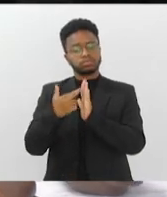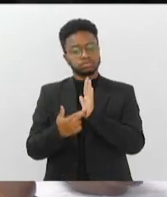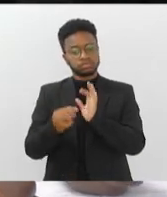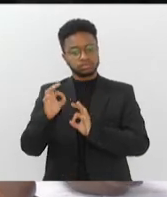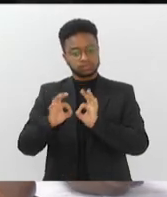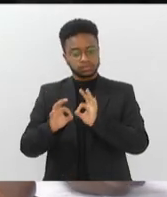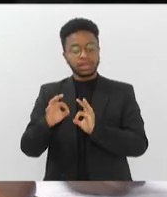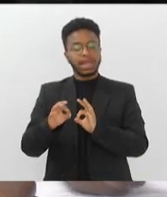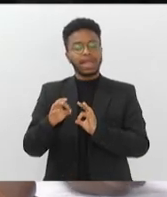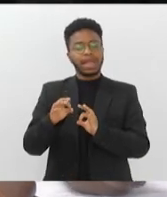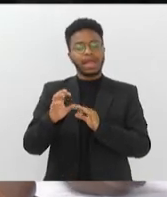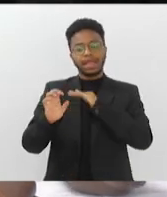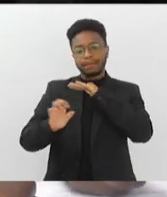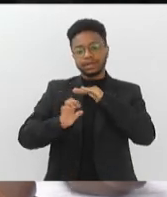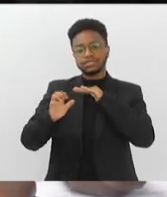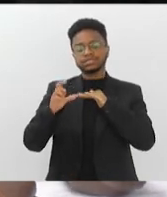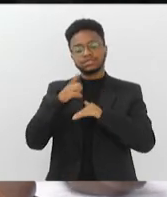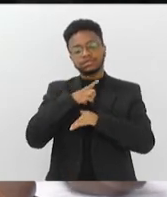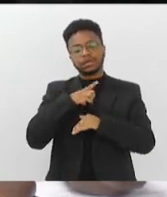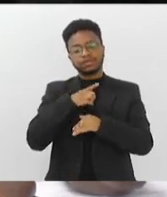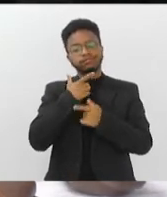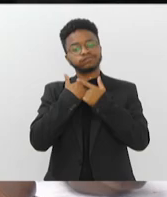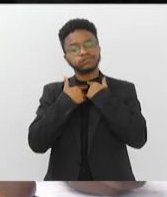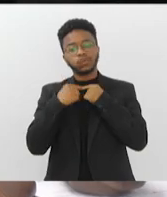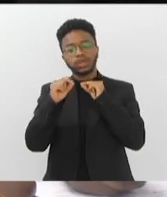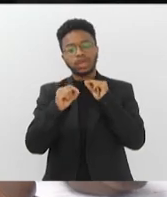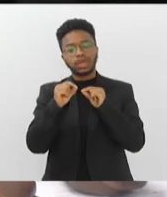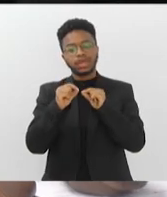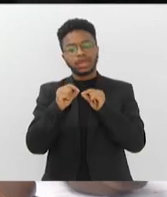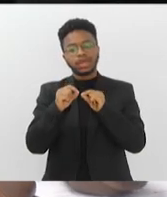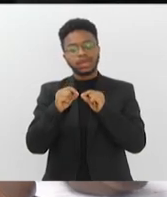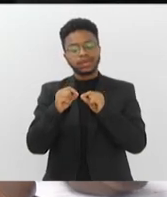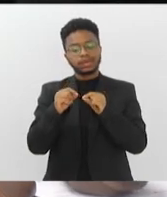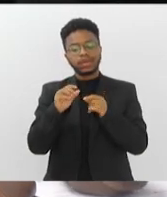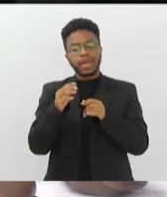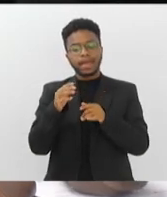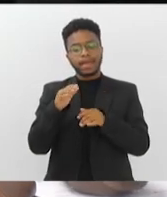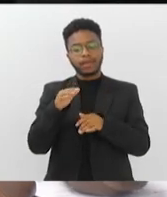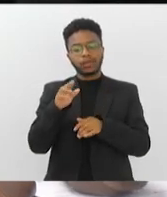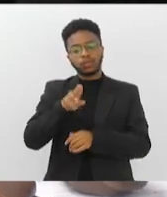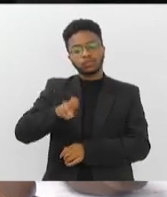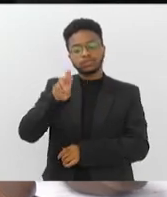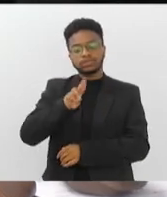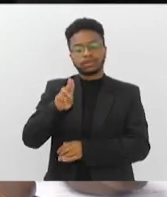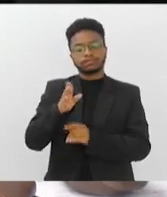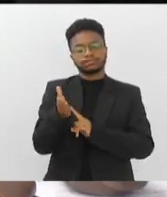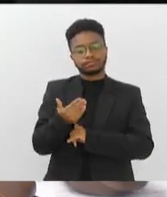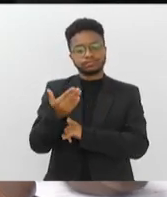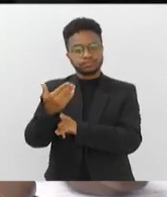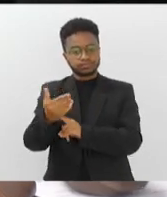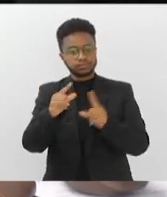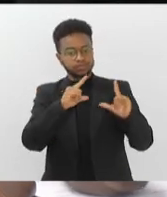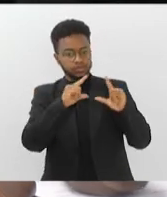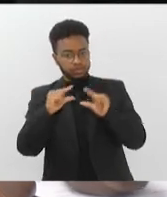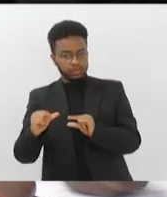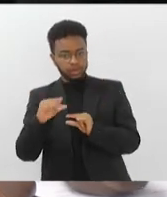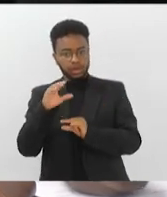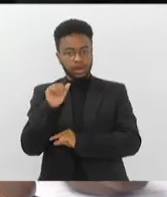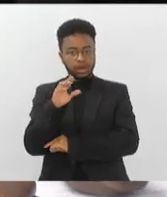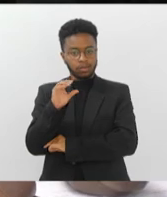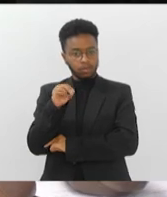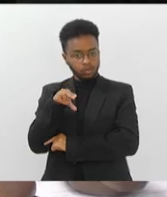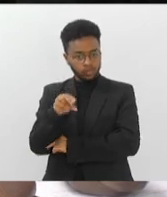adotarem tecnologias que reduzem as emissões e depois irem cobrar os créditos de carbono. Então,